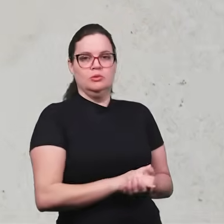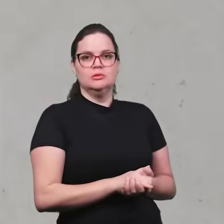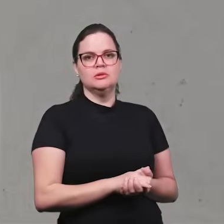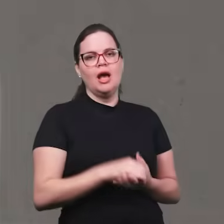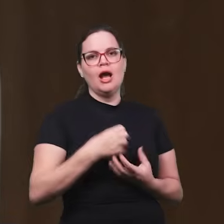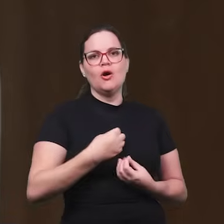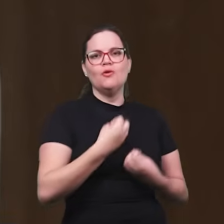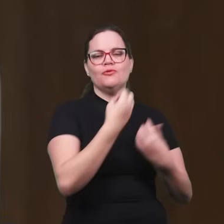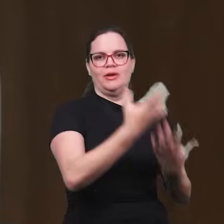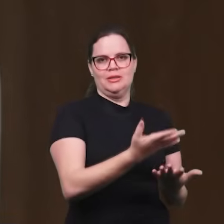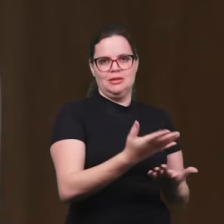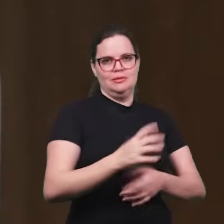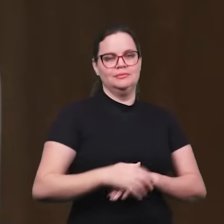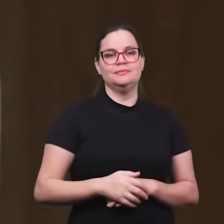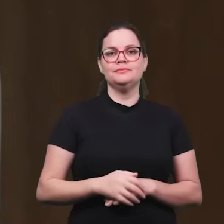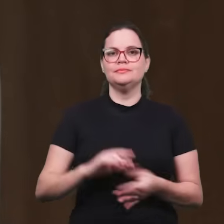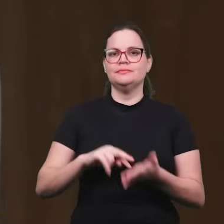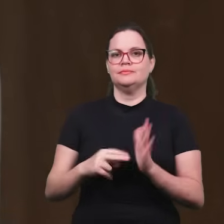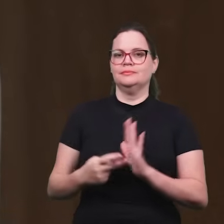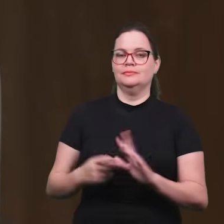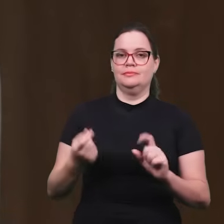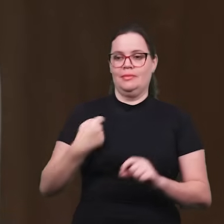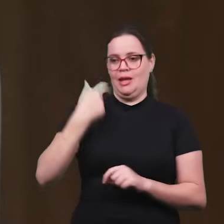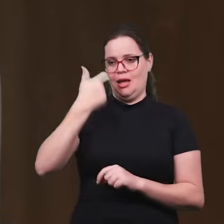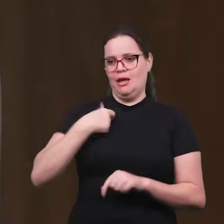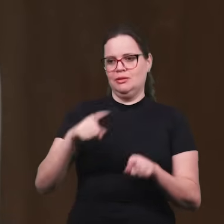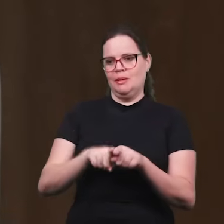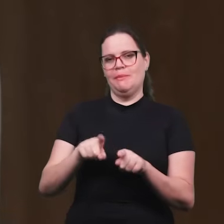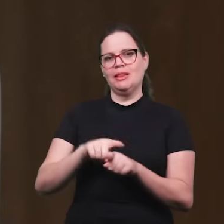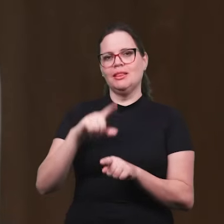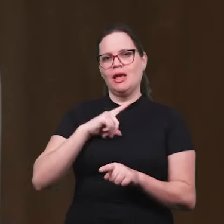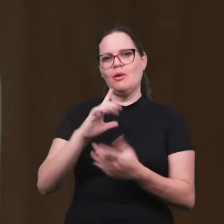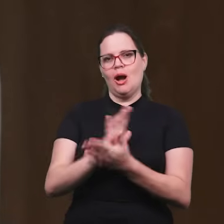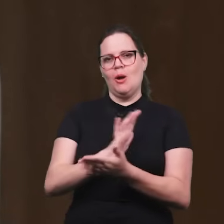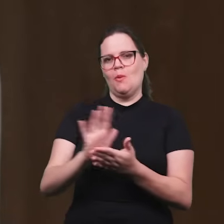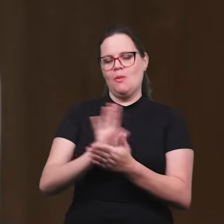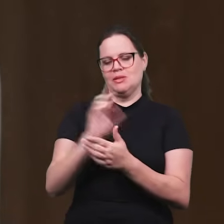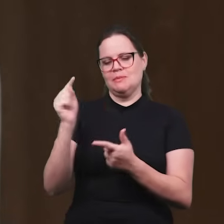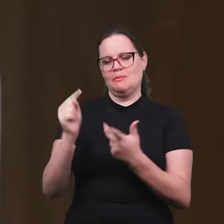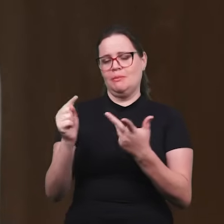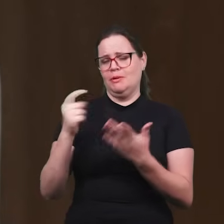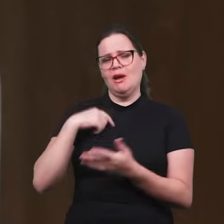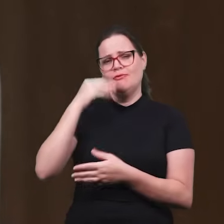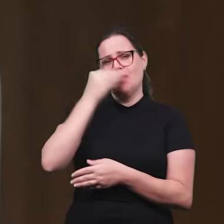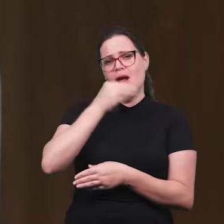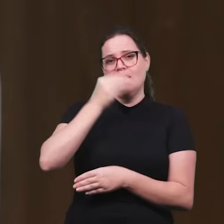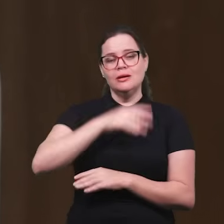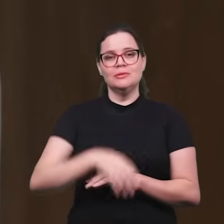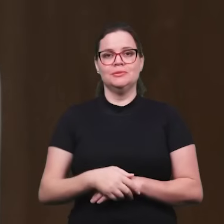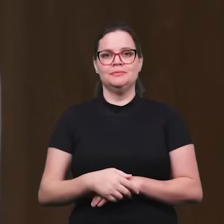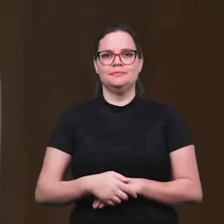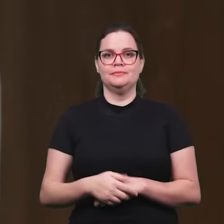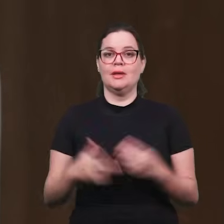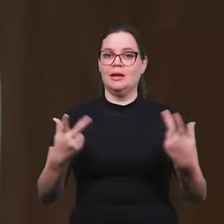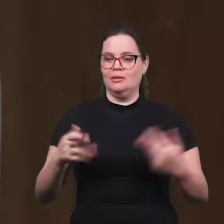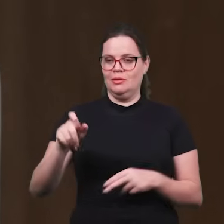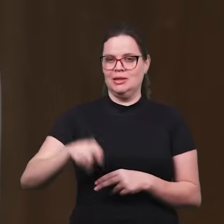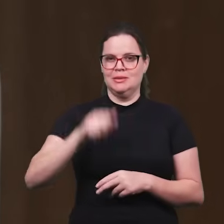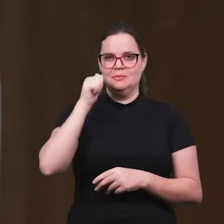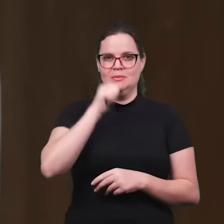que nós reconhecemos o nosso ponto de fraqueza. Ali, ela se coloca ali,